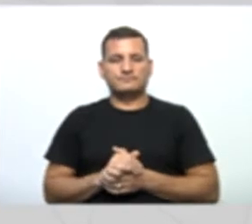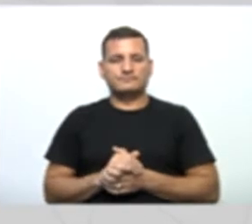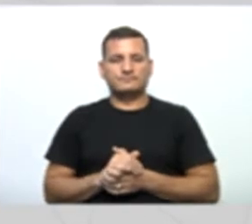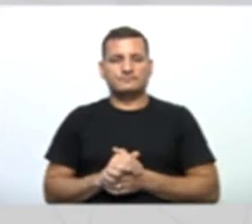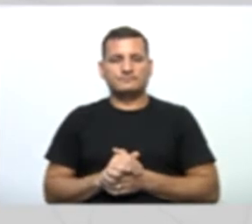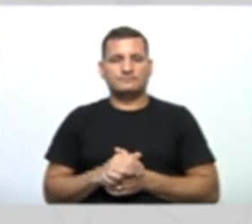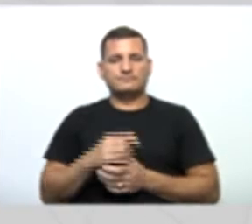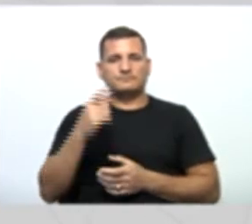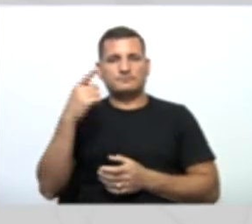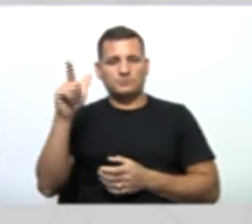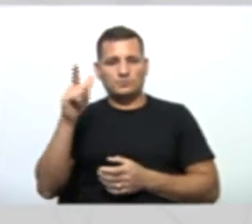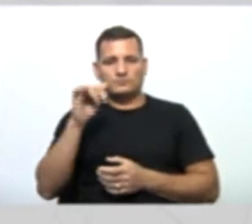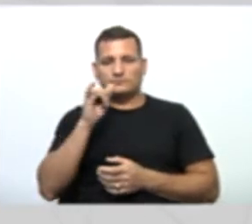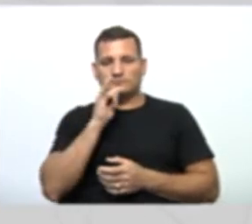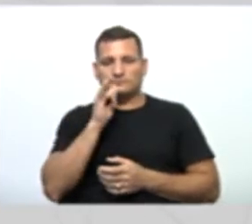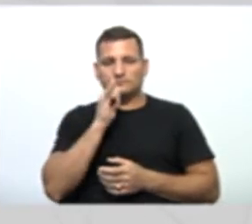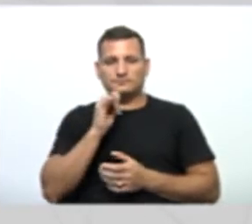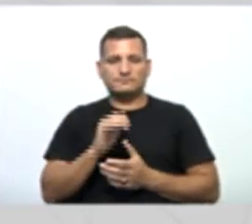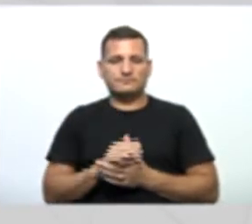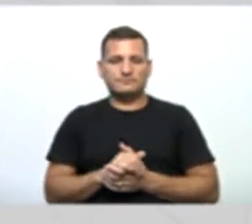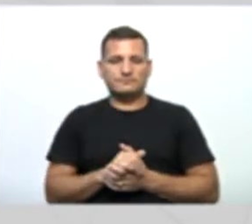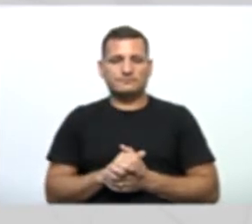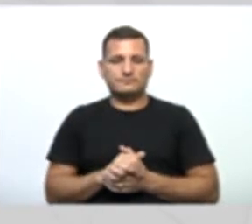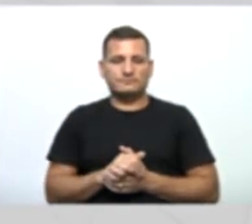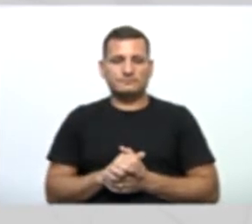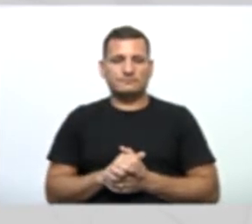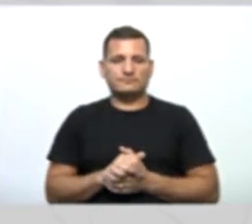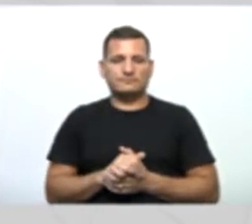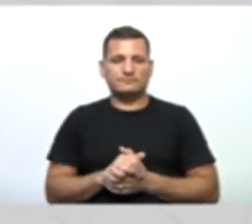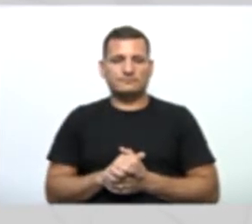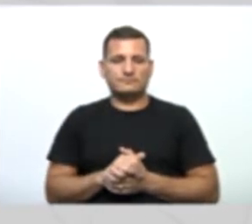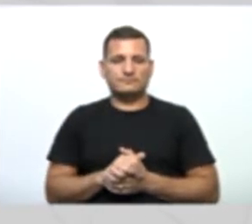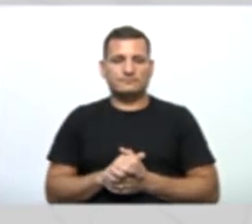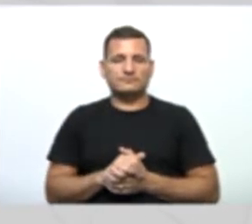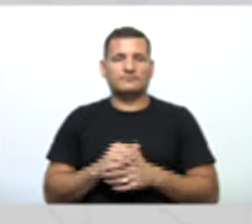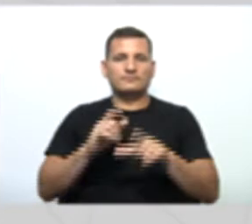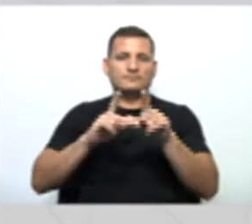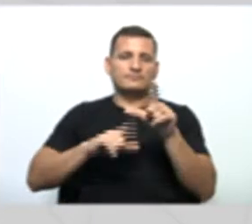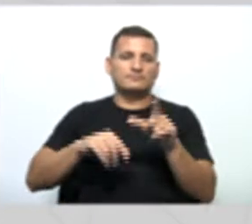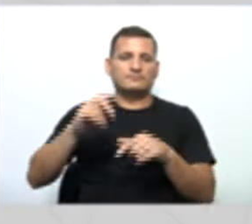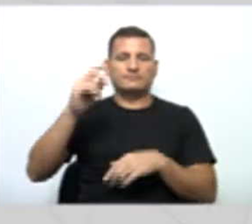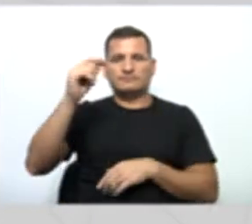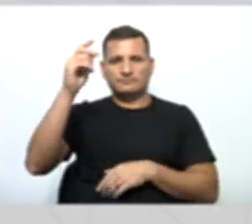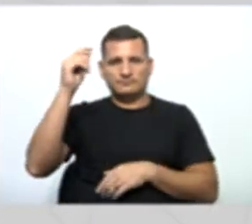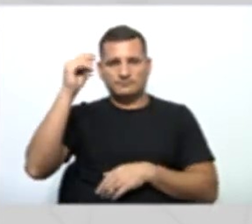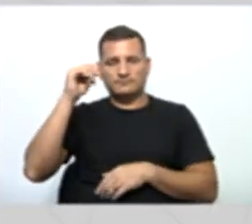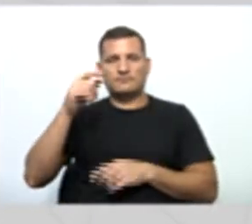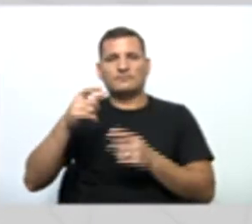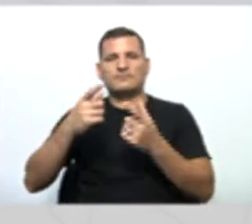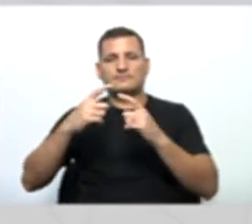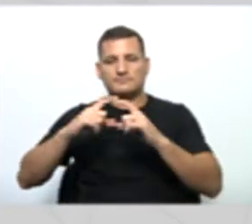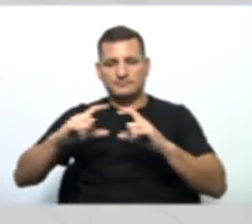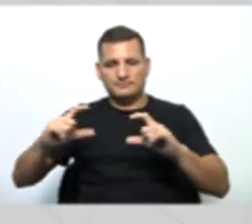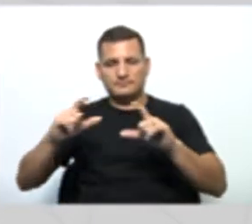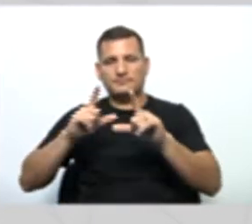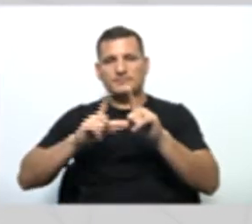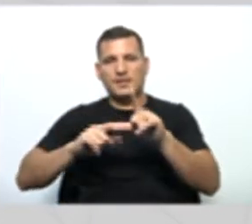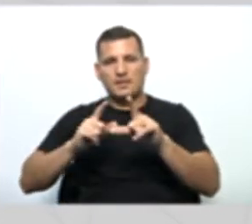Olha outro exemplo de contraste aqui, ó. Um texto com letras antigas, com letras modernas,